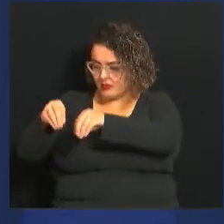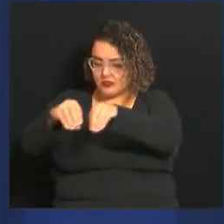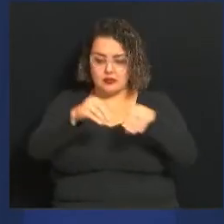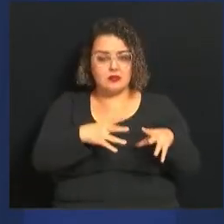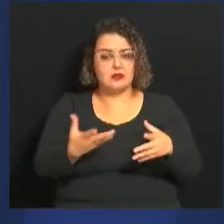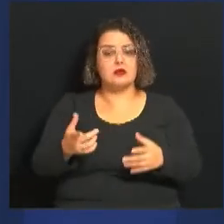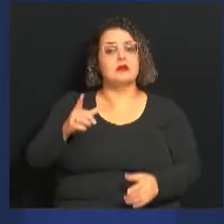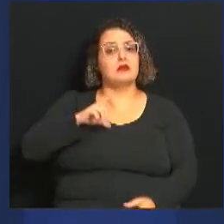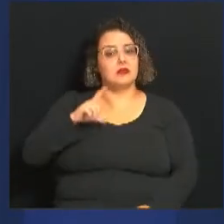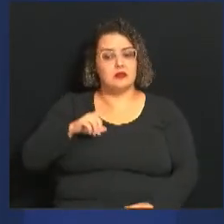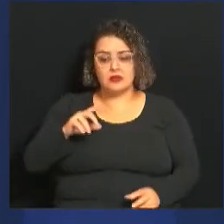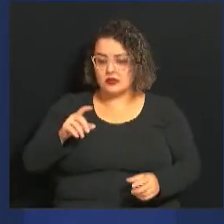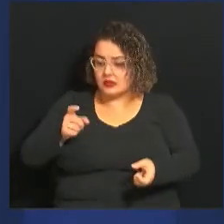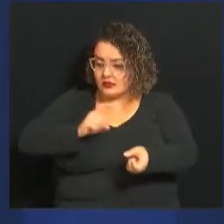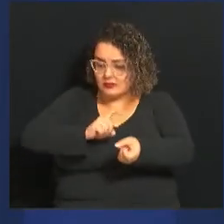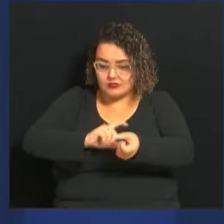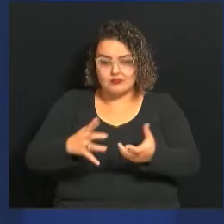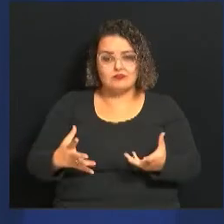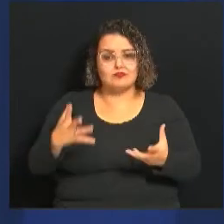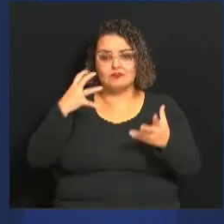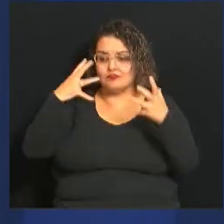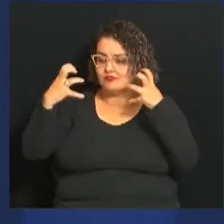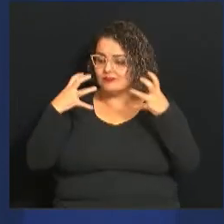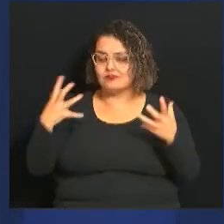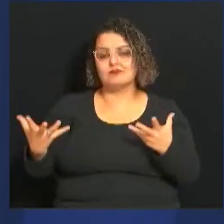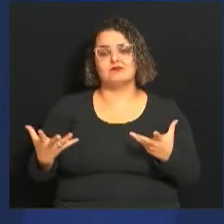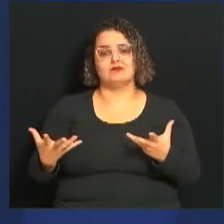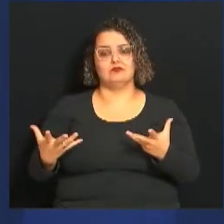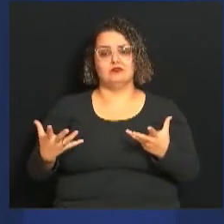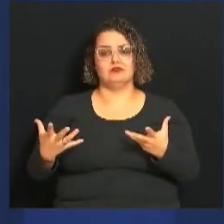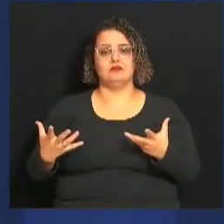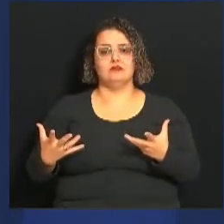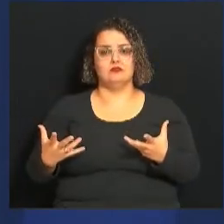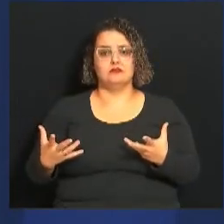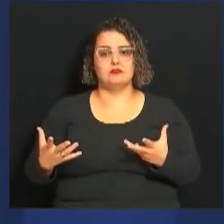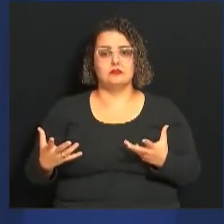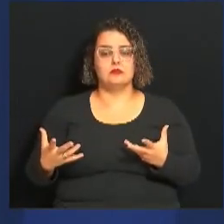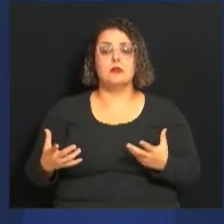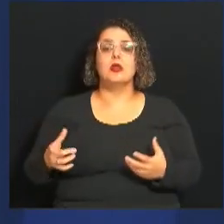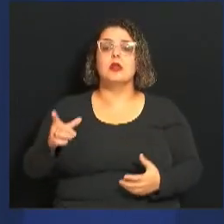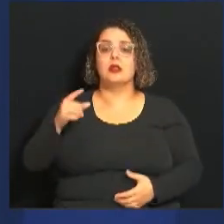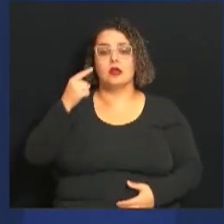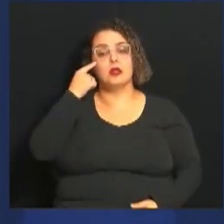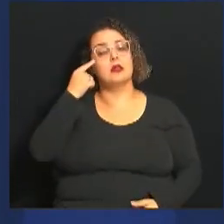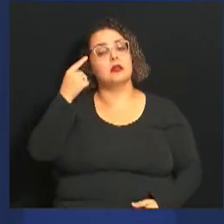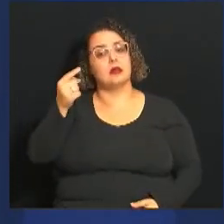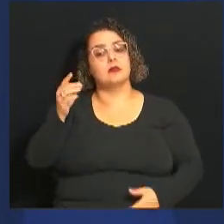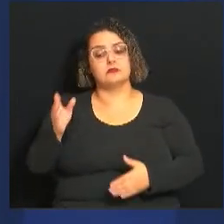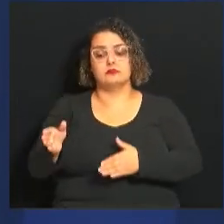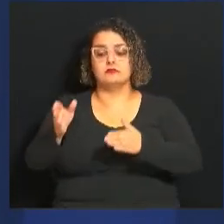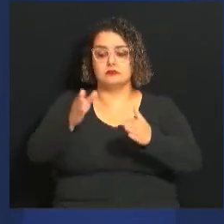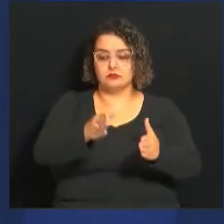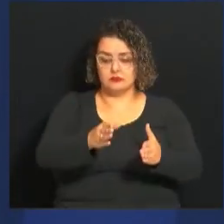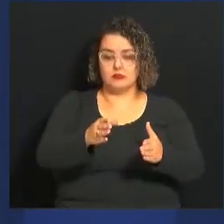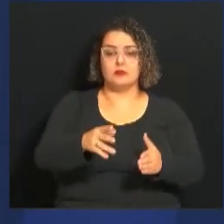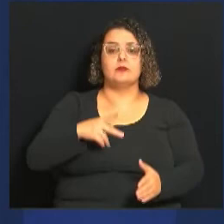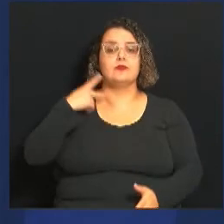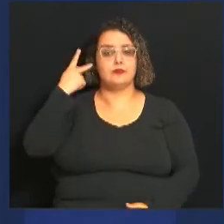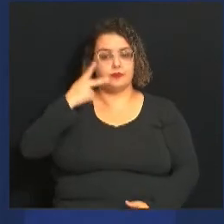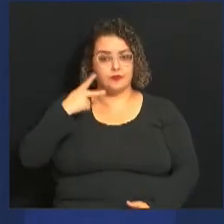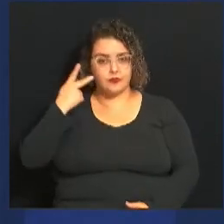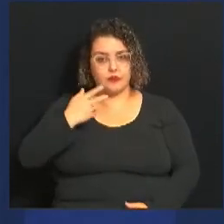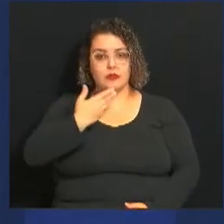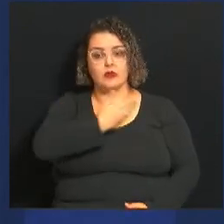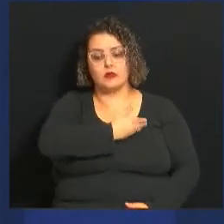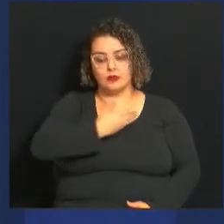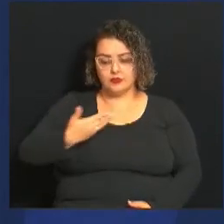ter tensão social. A ideia é traçar mesmo dentro, né, das políticas transversais